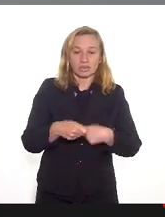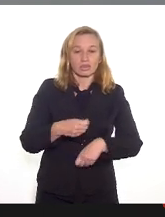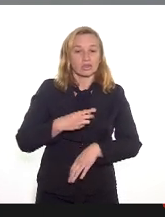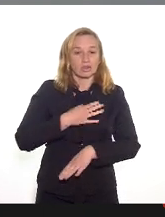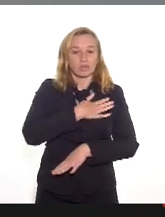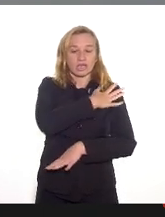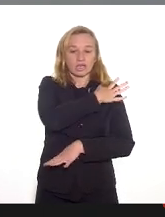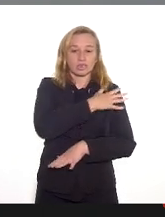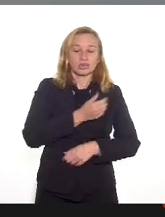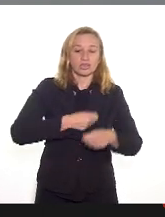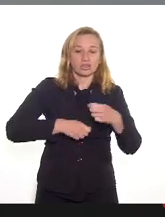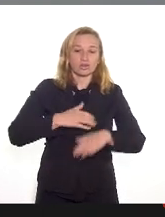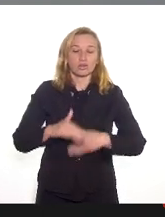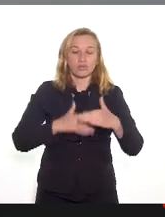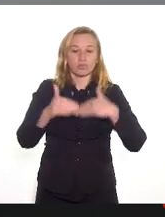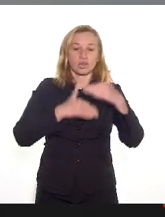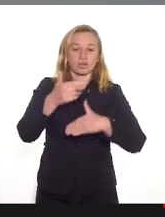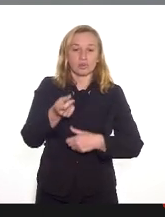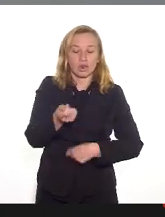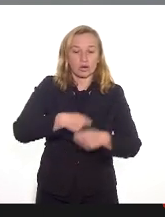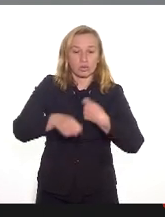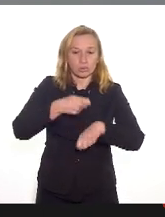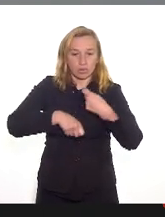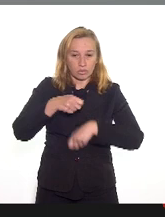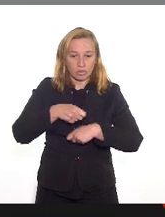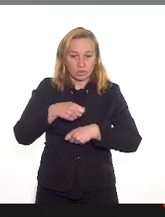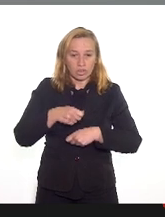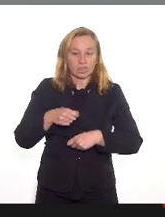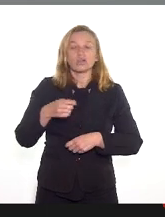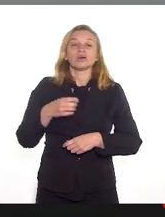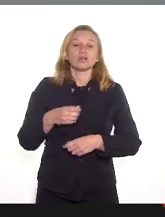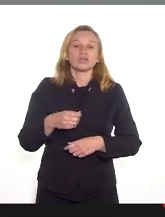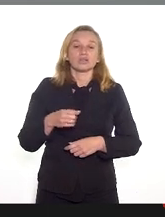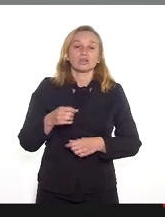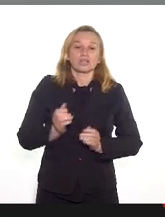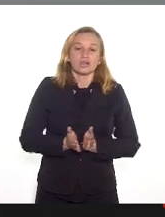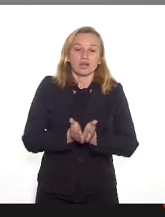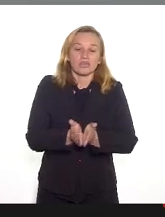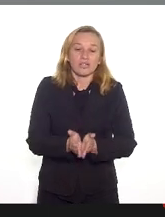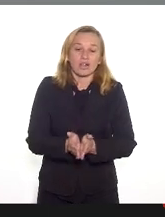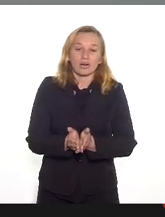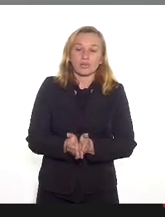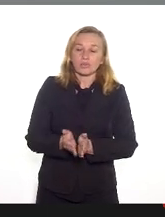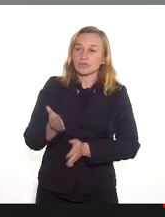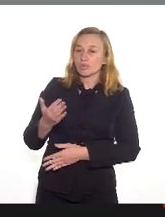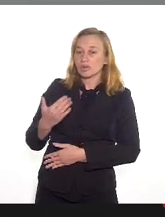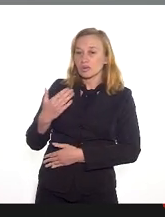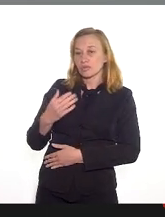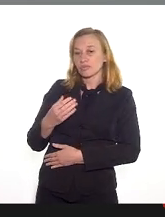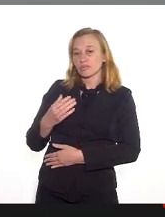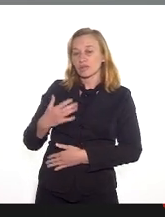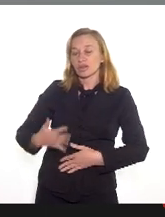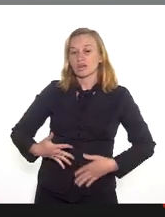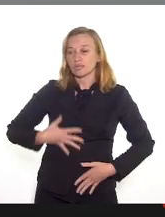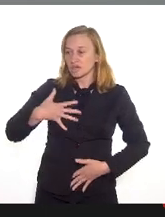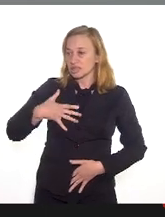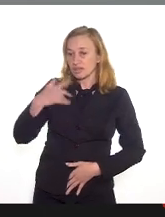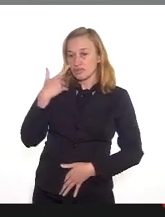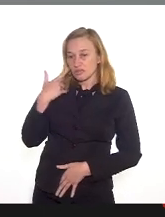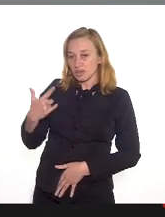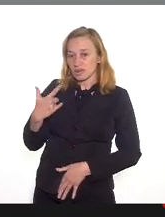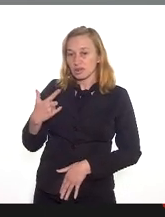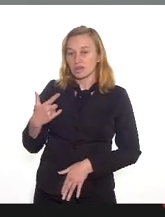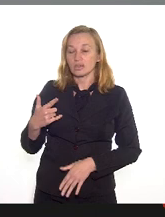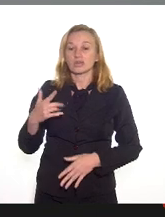da Agenda do Desenvolvimento Econômico por meio do Cluster Tecnológico Naval. É um prazer rever aqui o almirante Edésio, que vai fazer a sua apresentação em